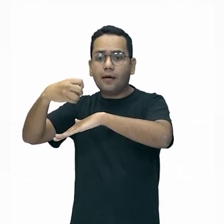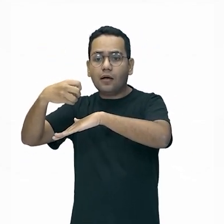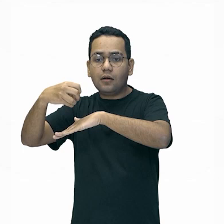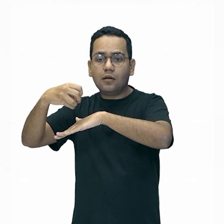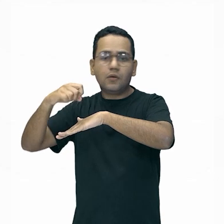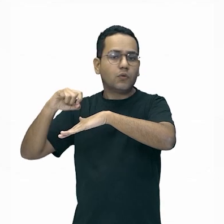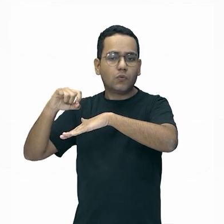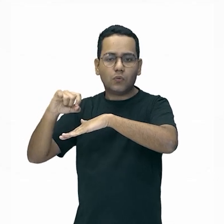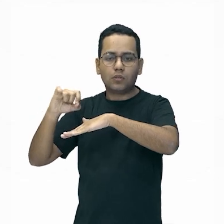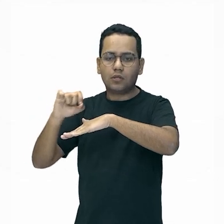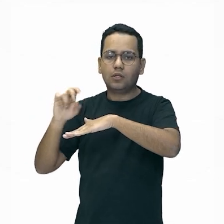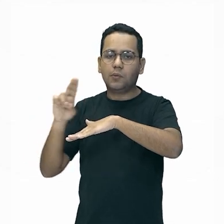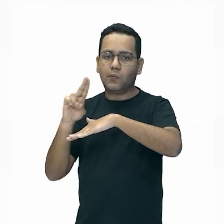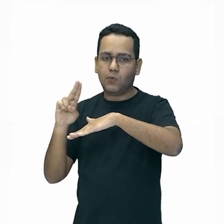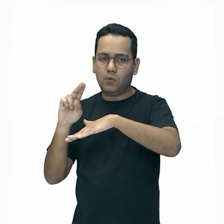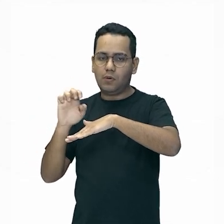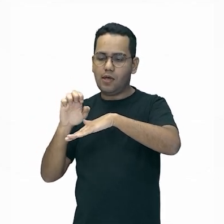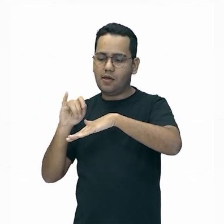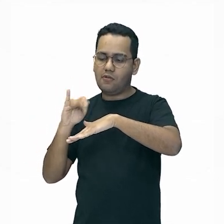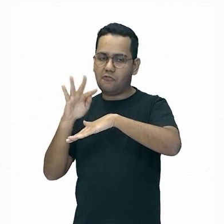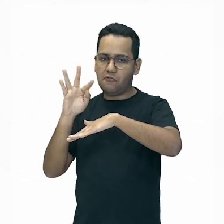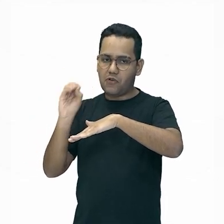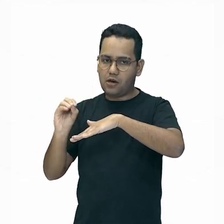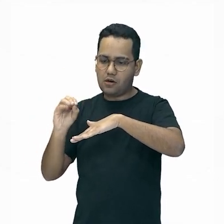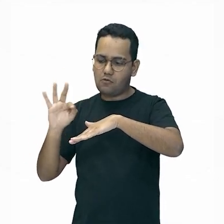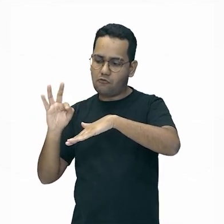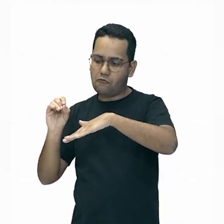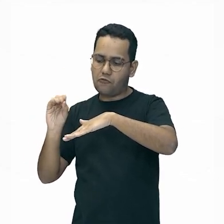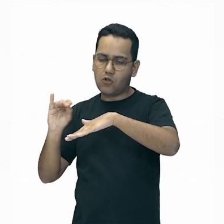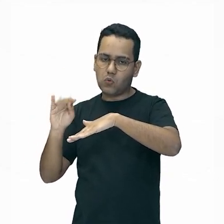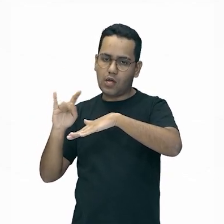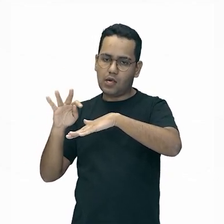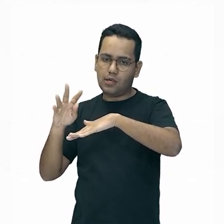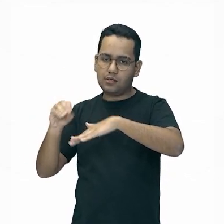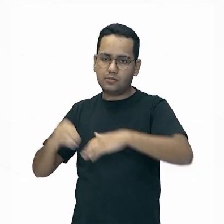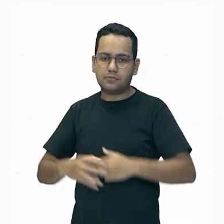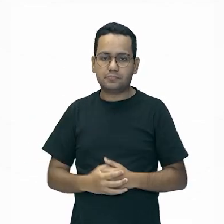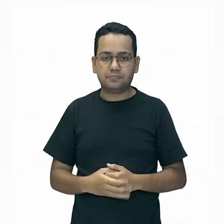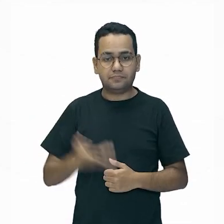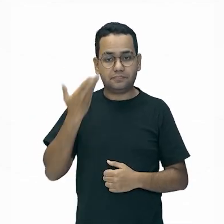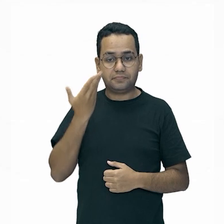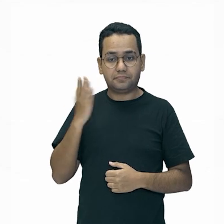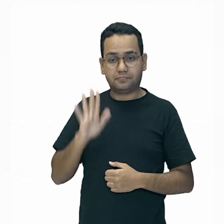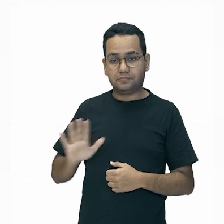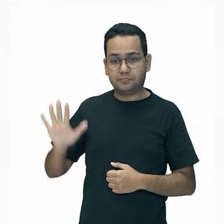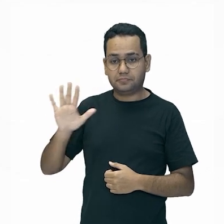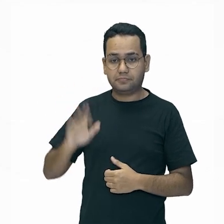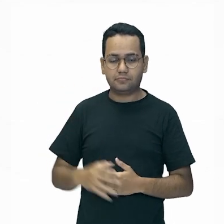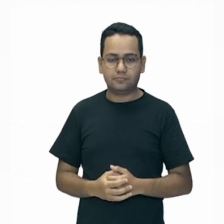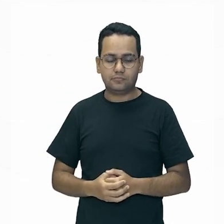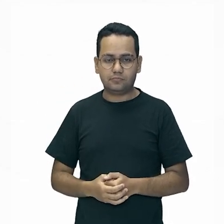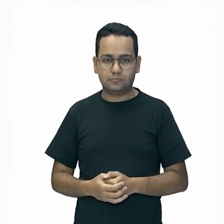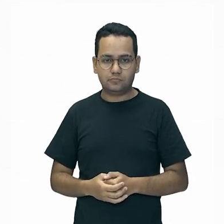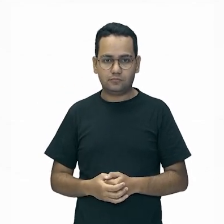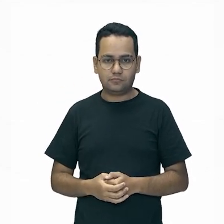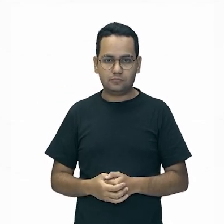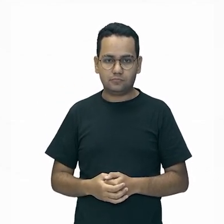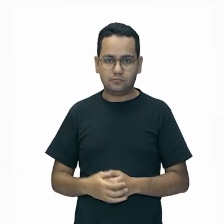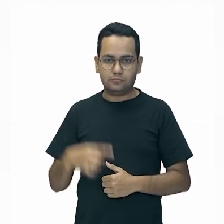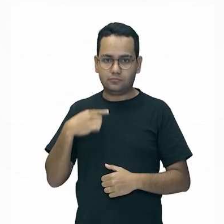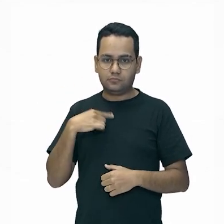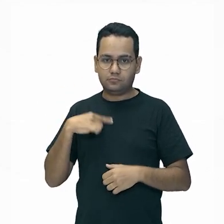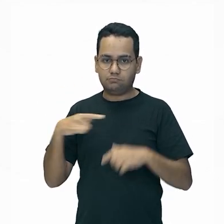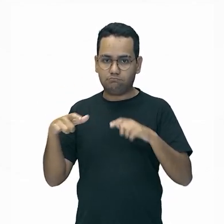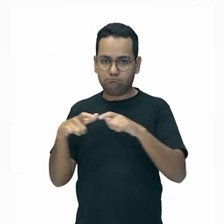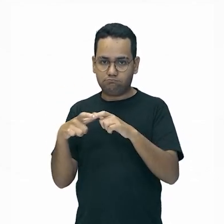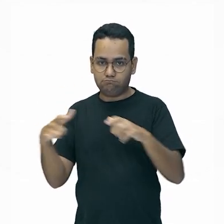como efeito fotoelétrico. E aí você tem essa imagem, né, onde eu tenho aí um feixe de luz que